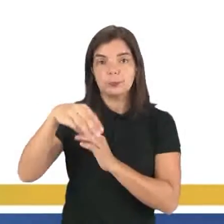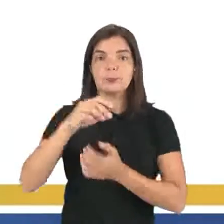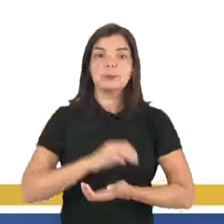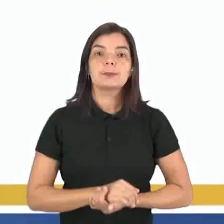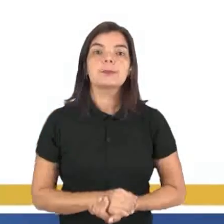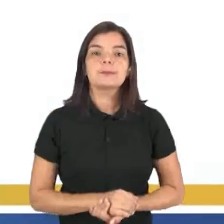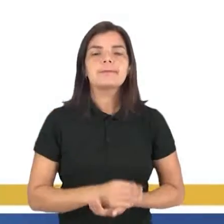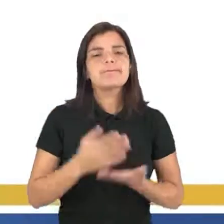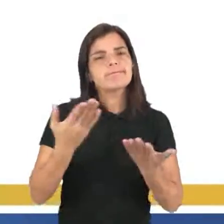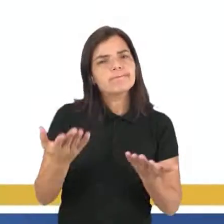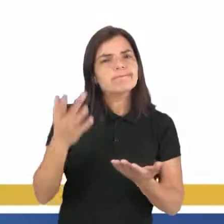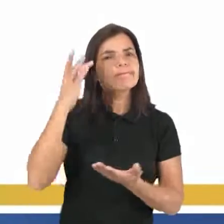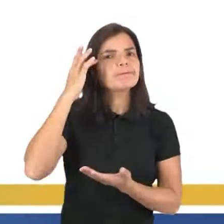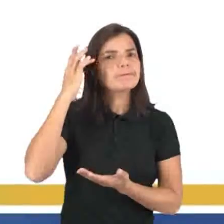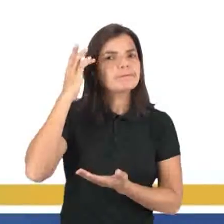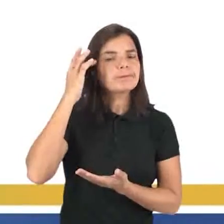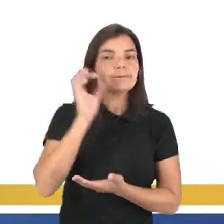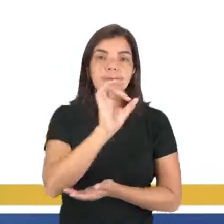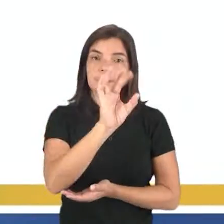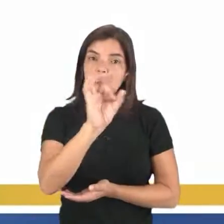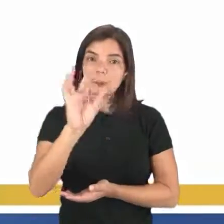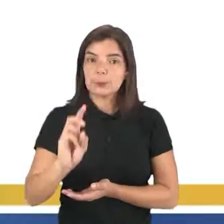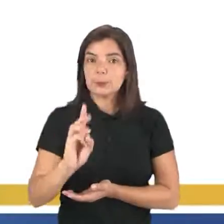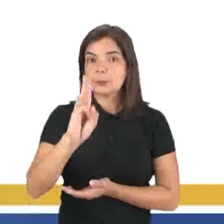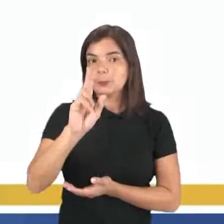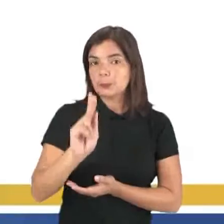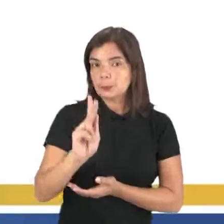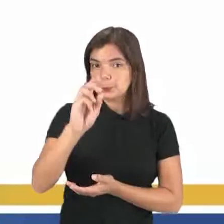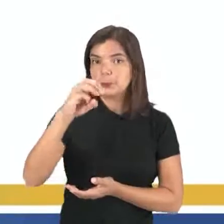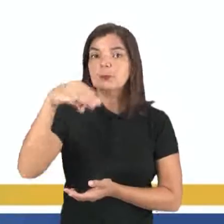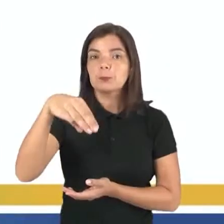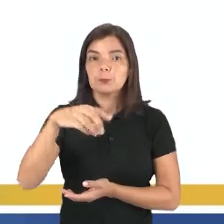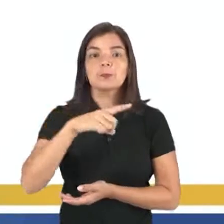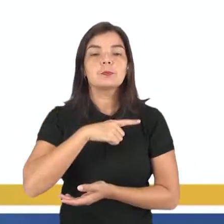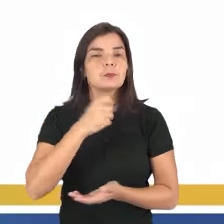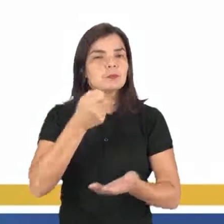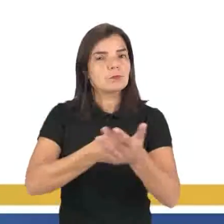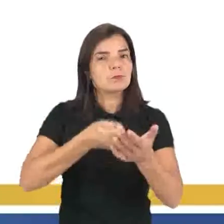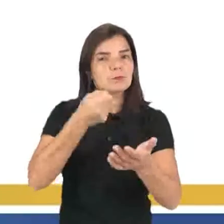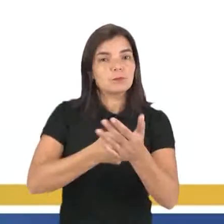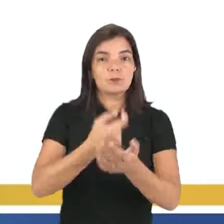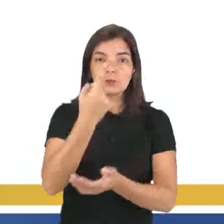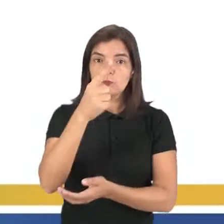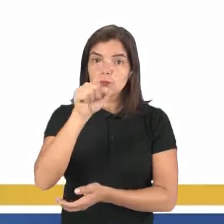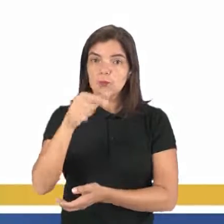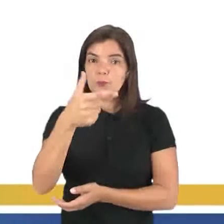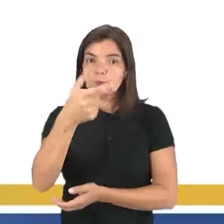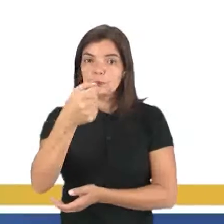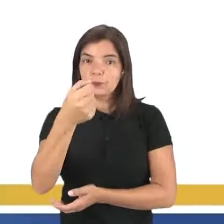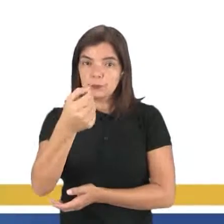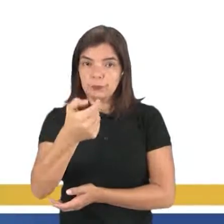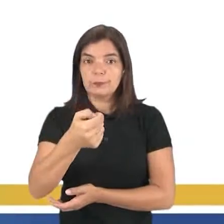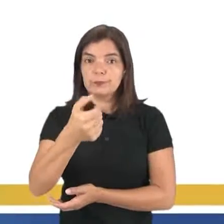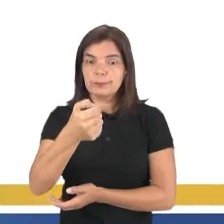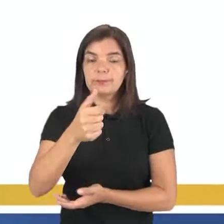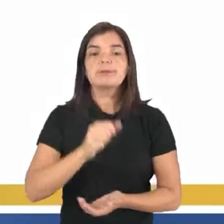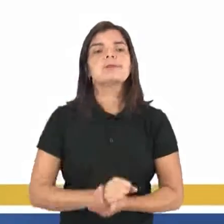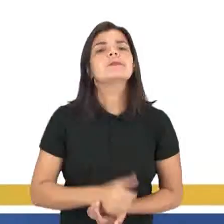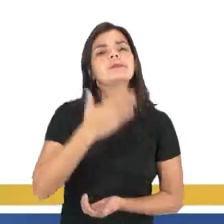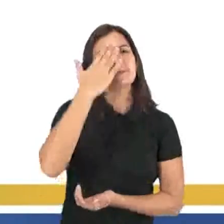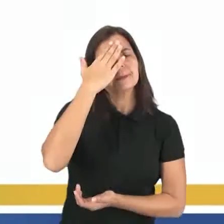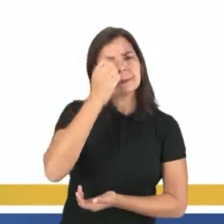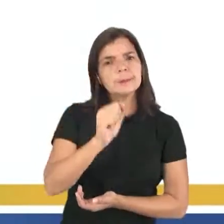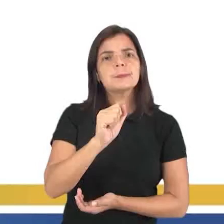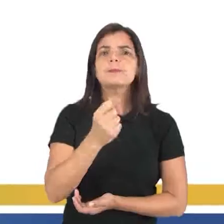rodados. Suponha-se que para cada quilômetro rodado seja cobrado R$ 1,20. Sabendo